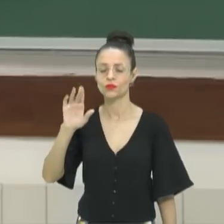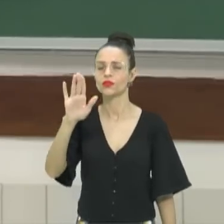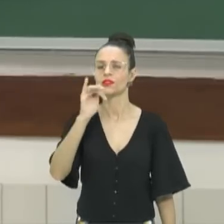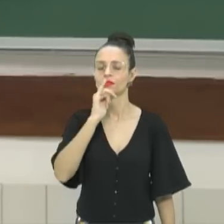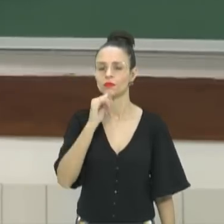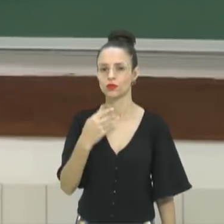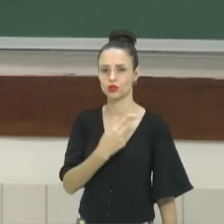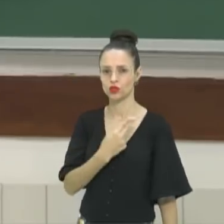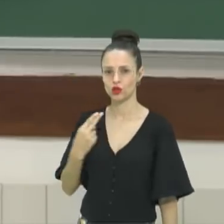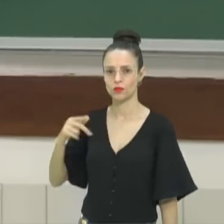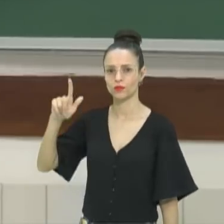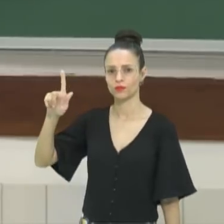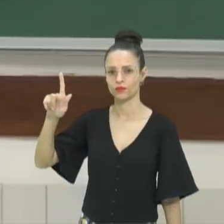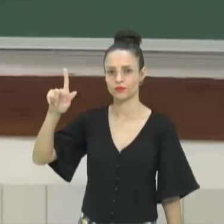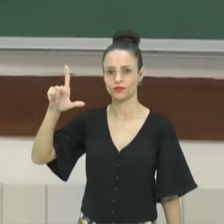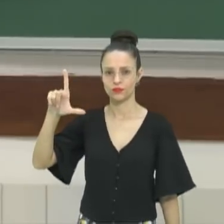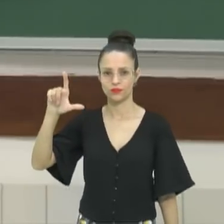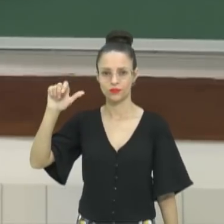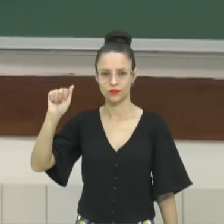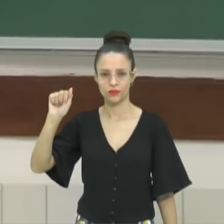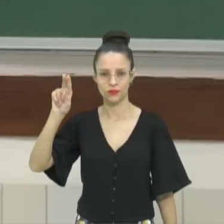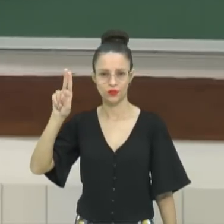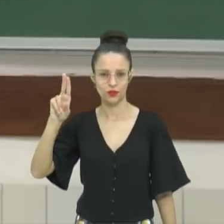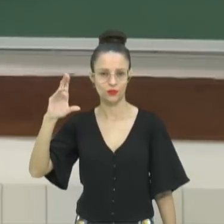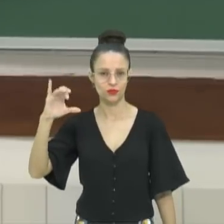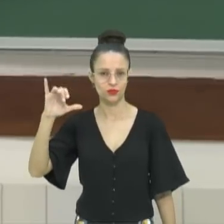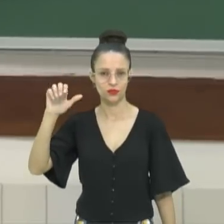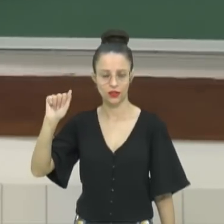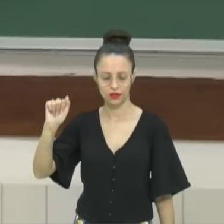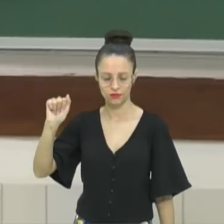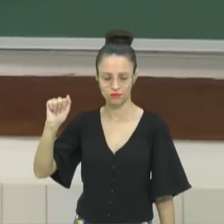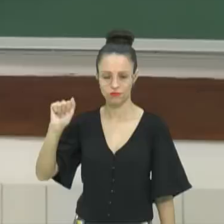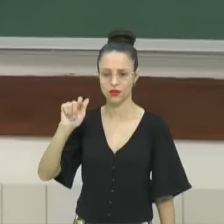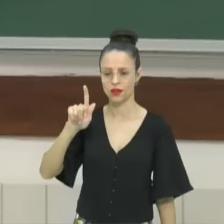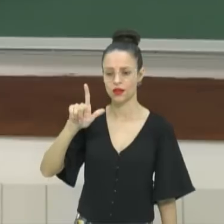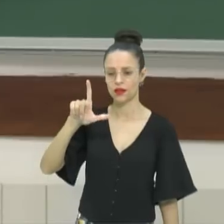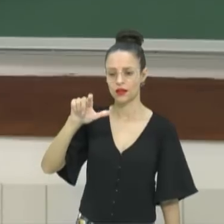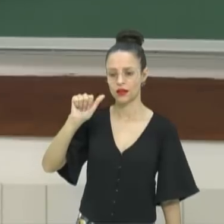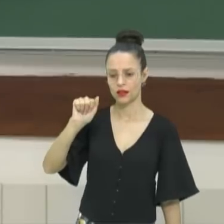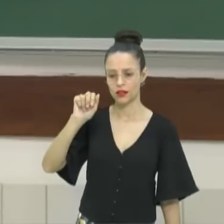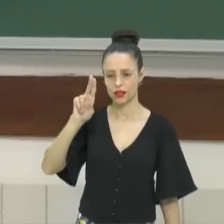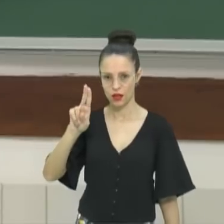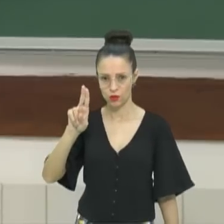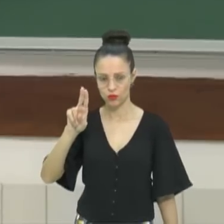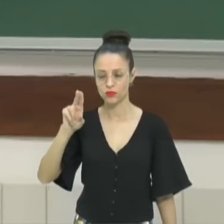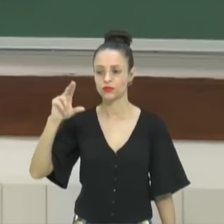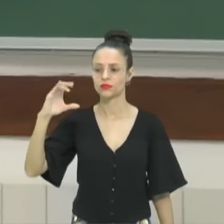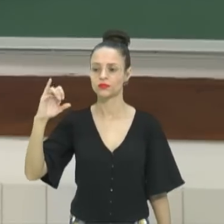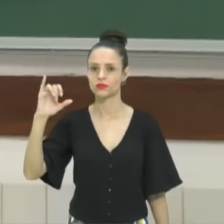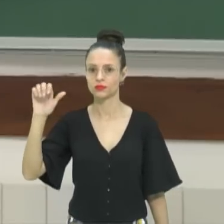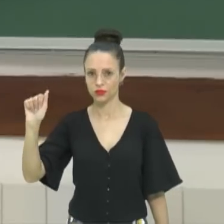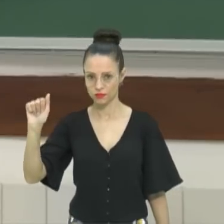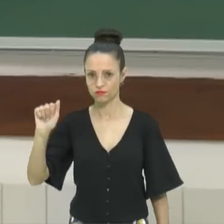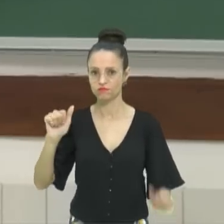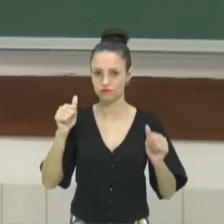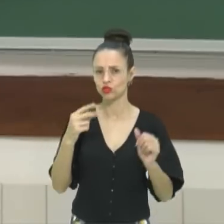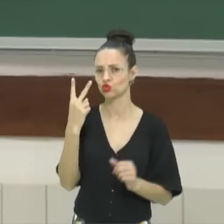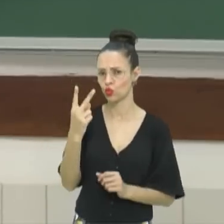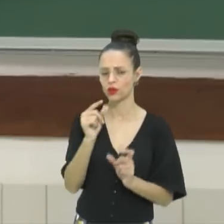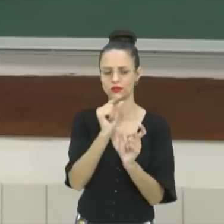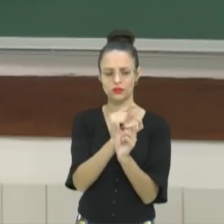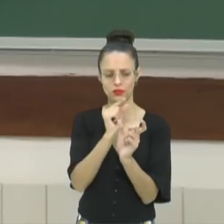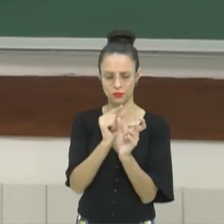Ó, Gláucia. Duas sílabas. A sílaba mais forte é no glau, né?